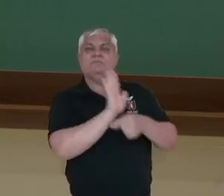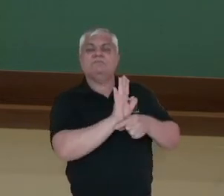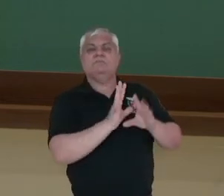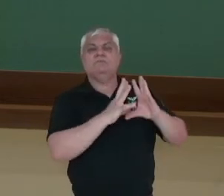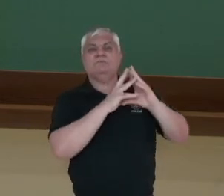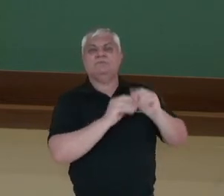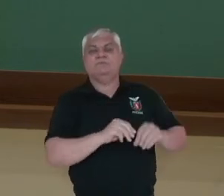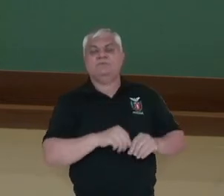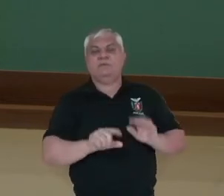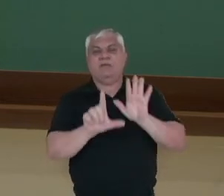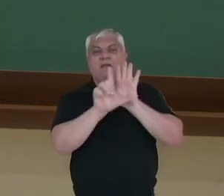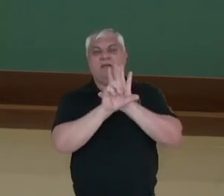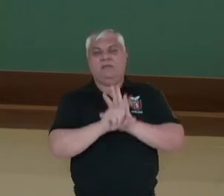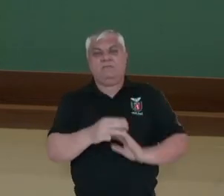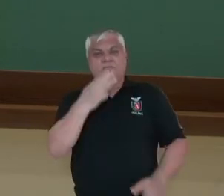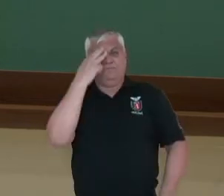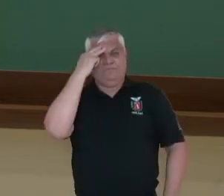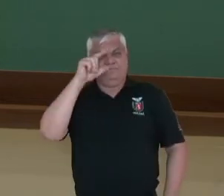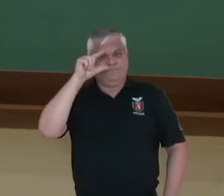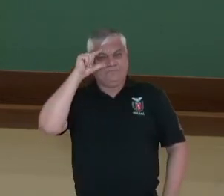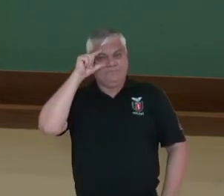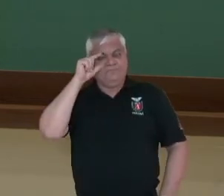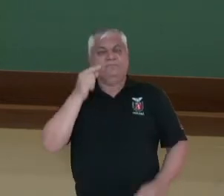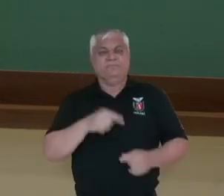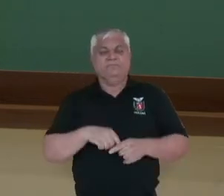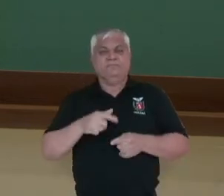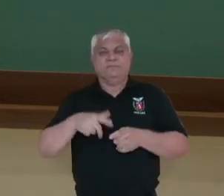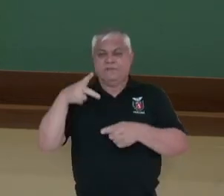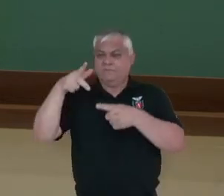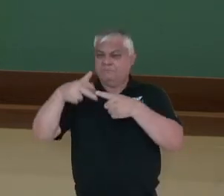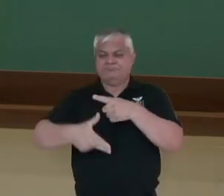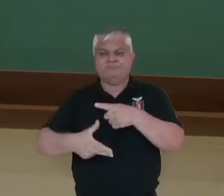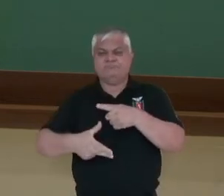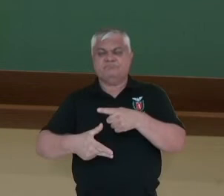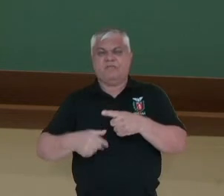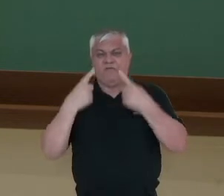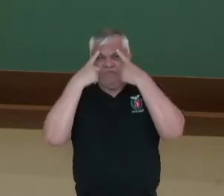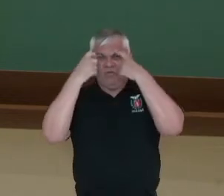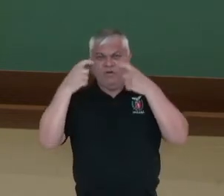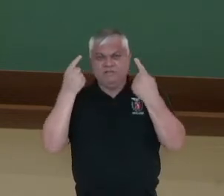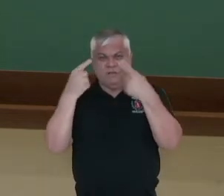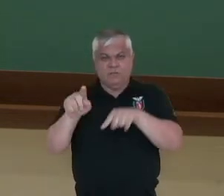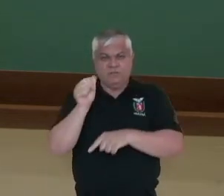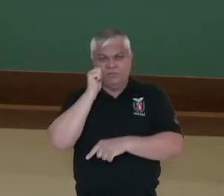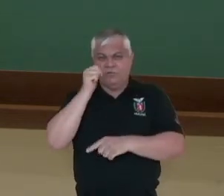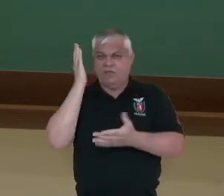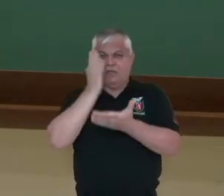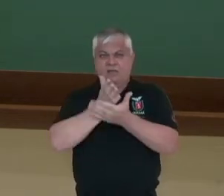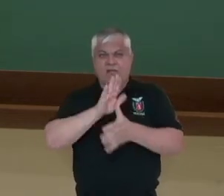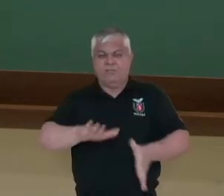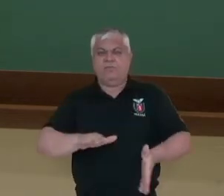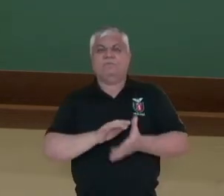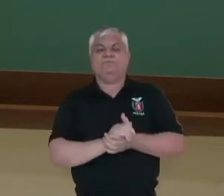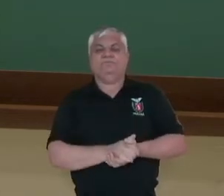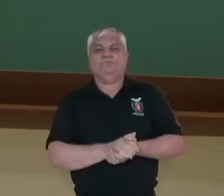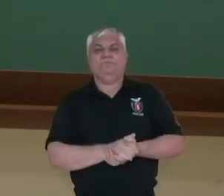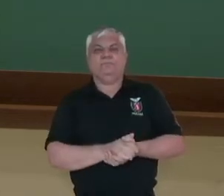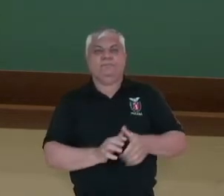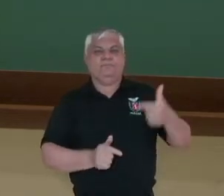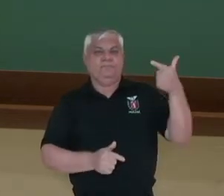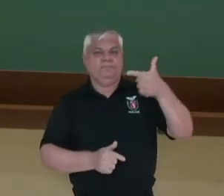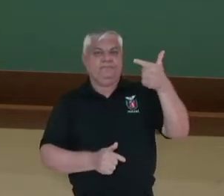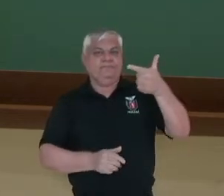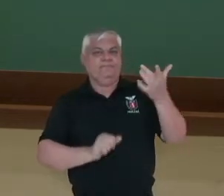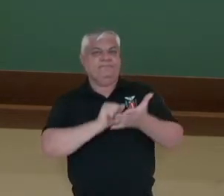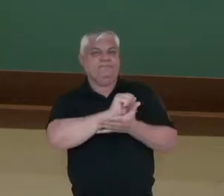Lei Maria da Penha, visando combater esses números tristes que nós podemos perceber aqui. Vamos fazer uma atividade